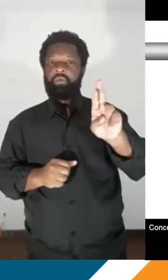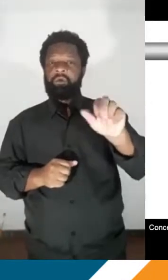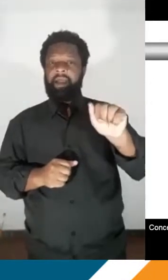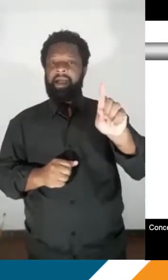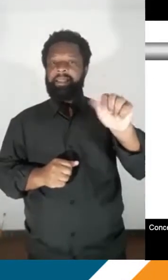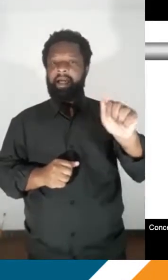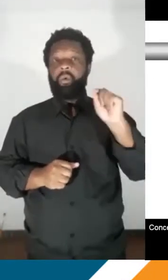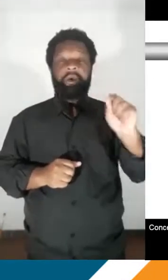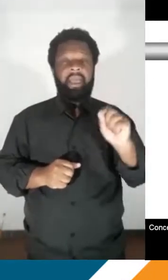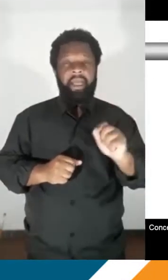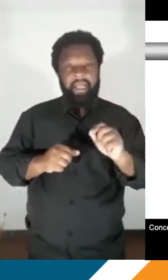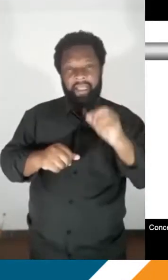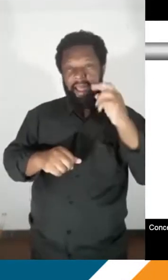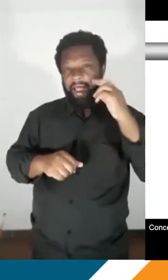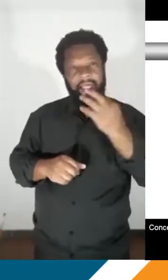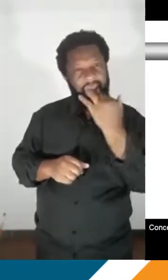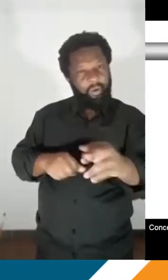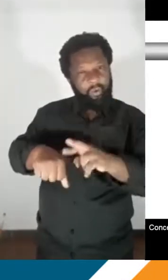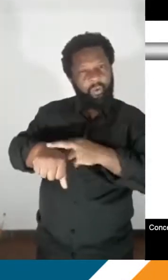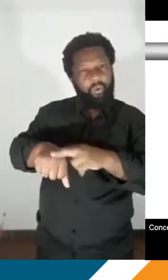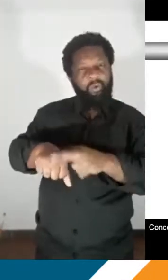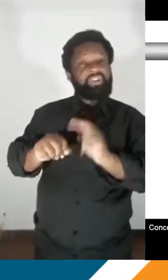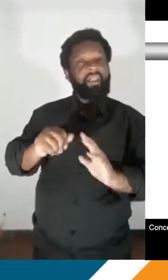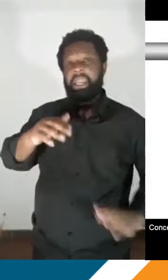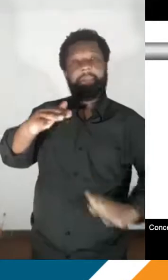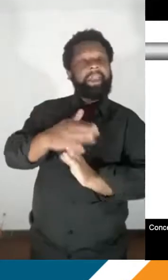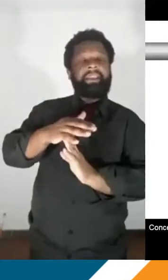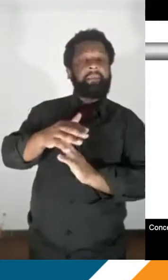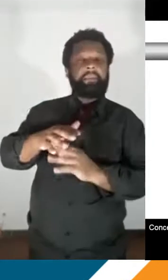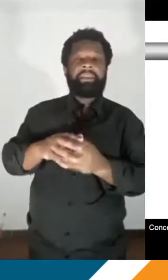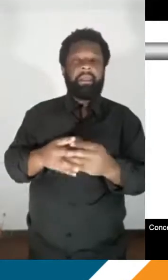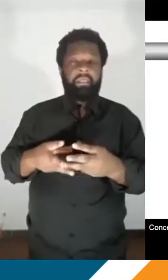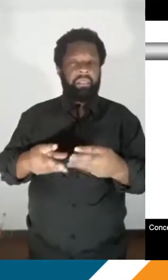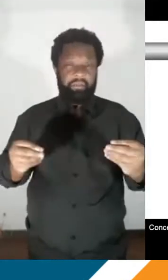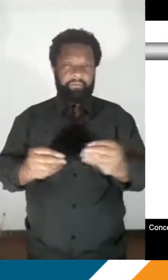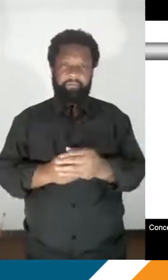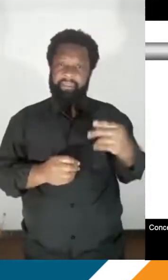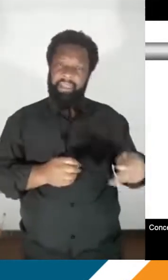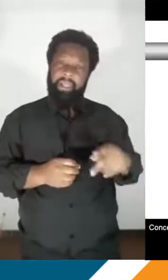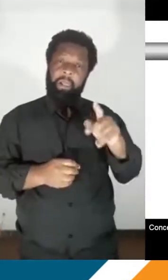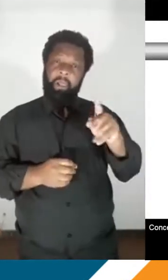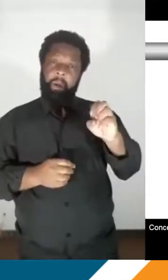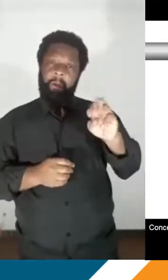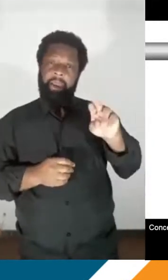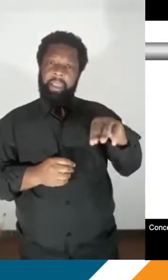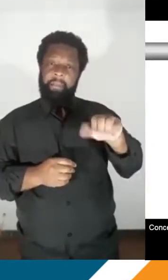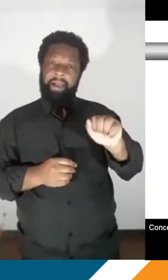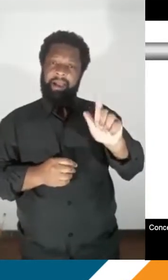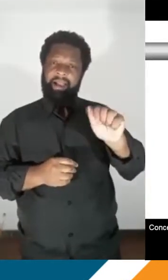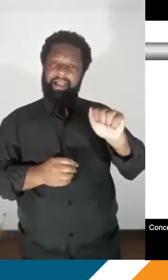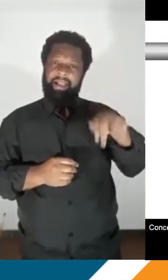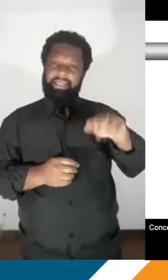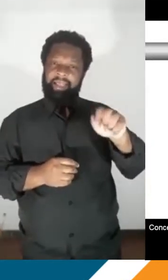todo esse líquido roxinho aqui, ele está na concentração limite de saturação do permanganato, tá? E aqui,